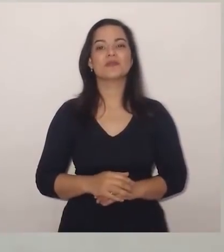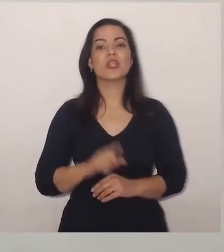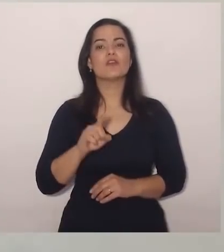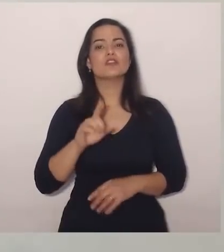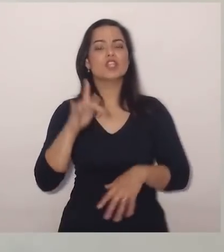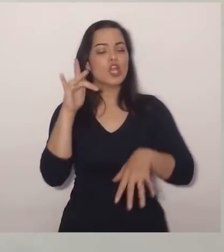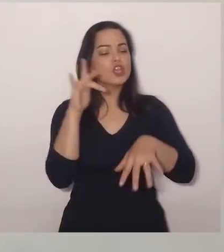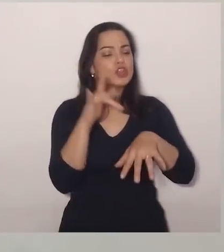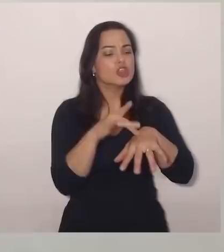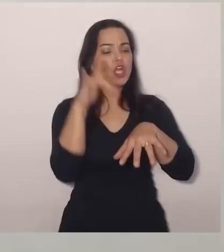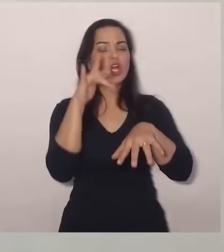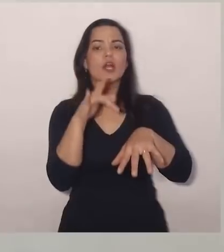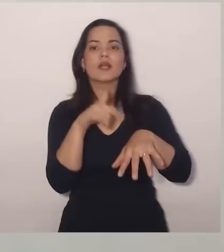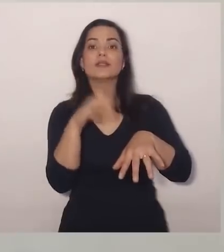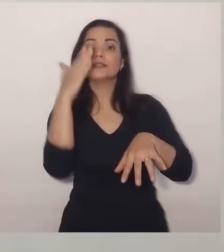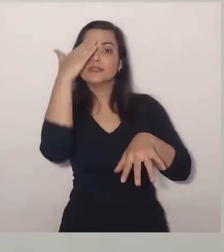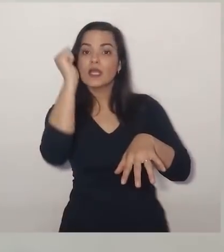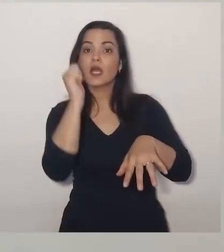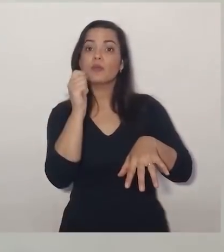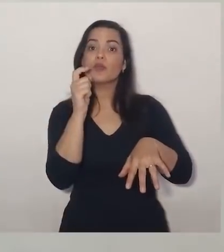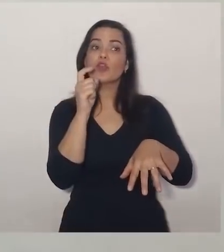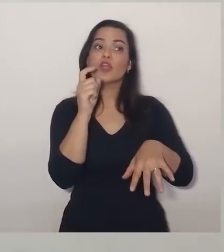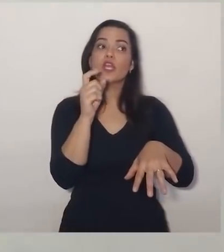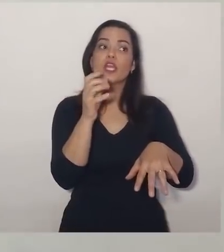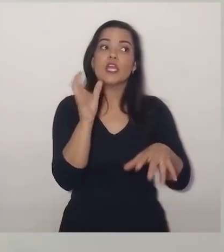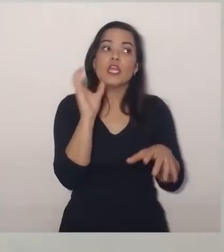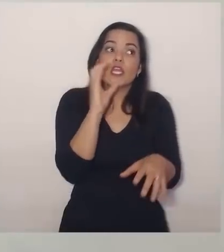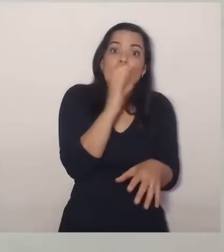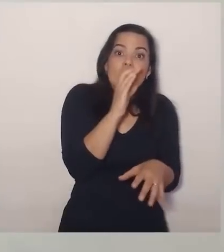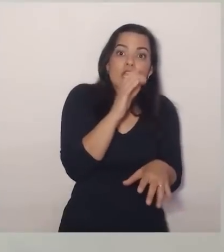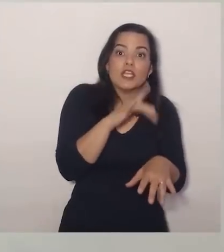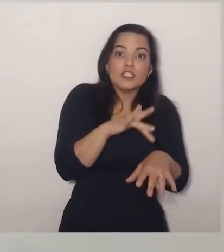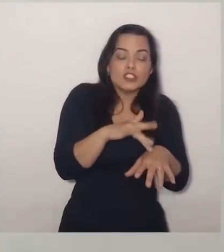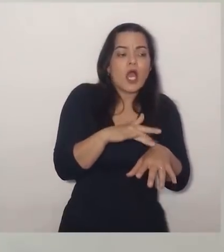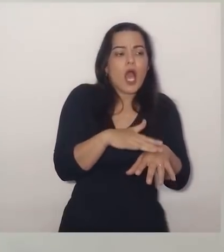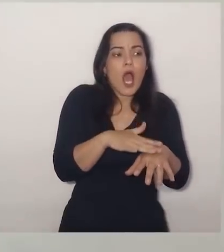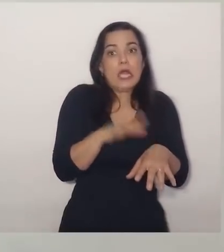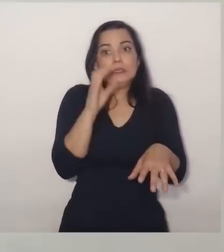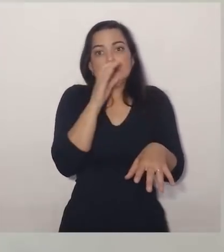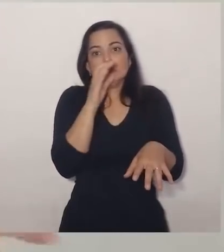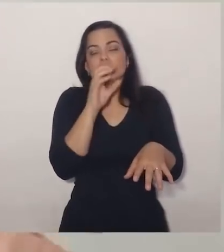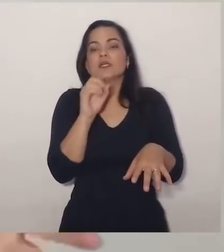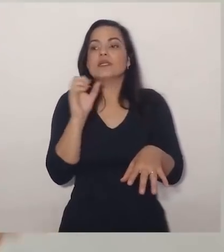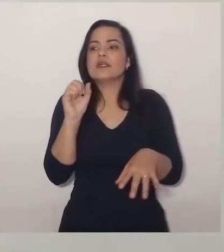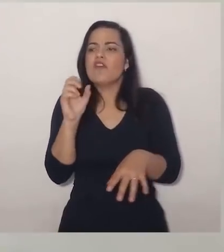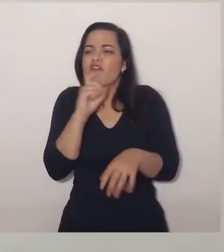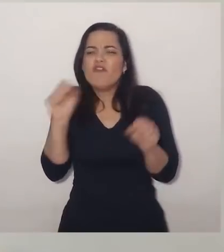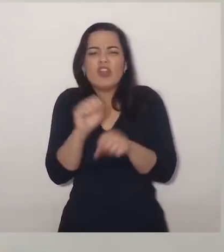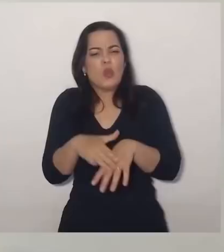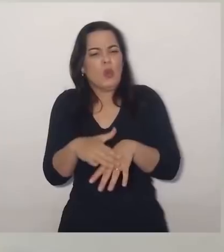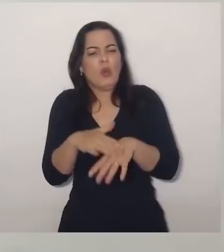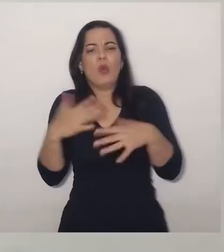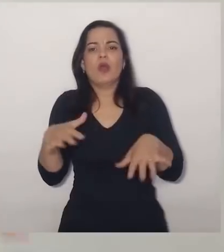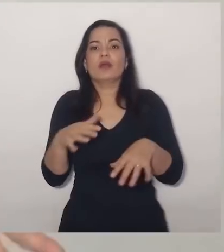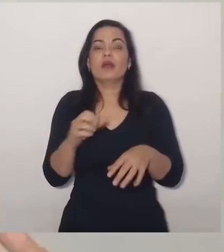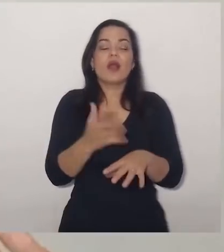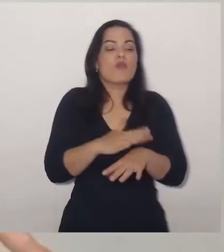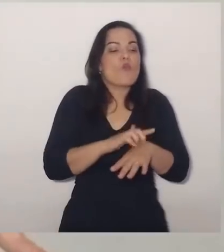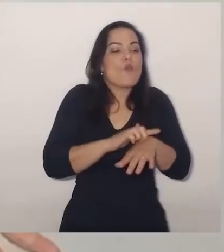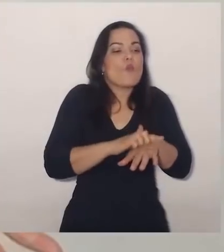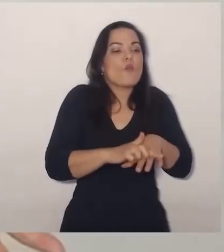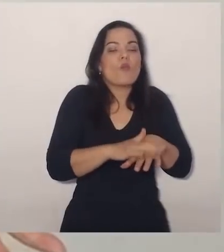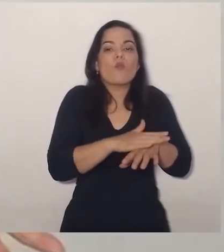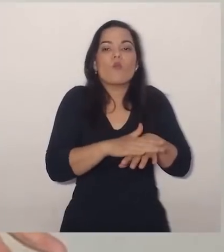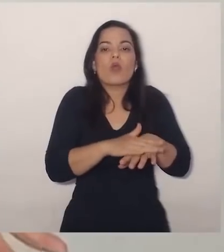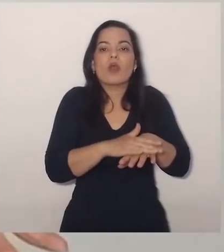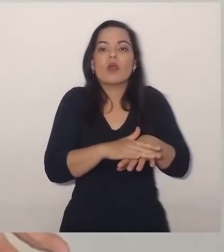Você encosta nas coisas e sabe quando está quente, quando está gelado. Quando é liso, quando é áspero. Que